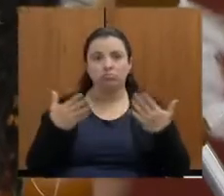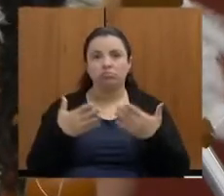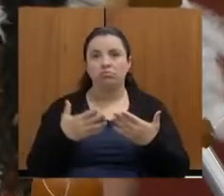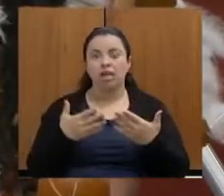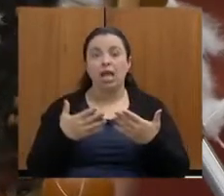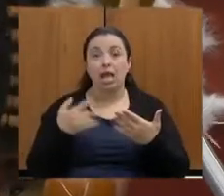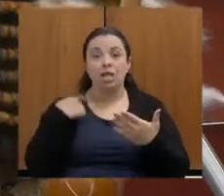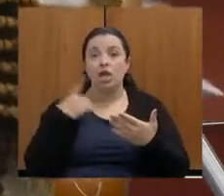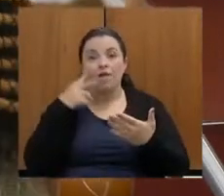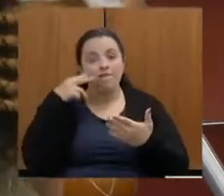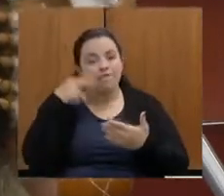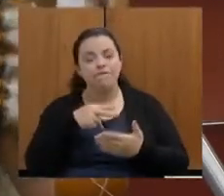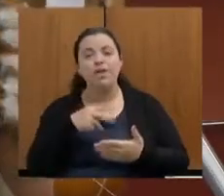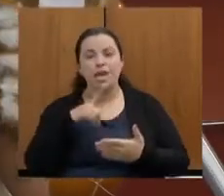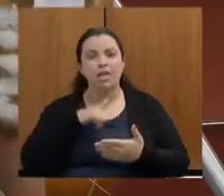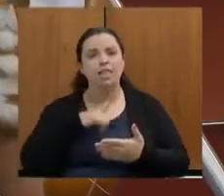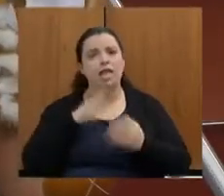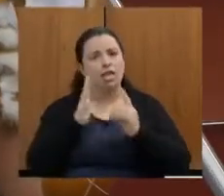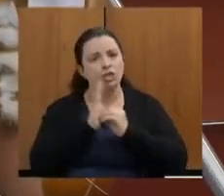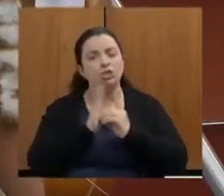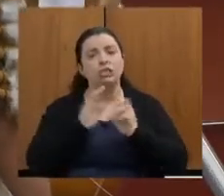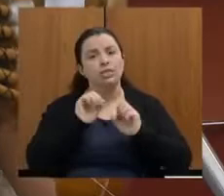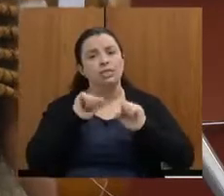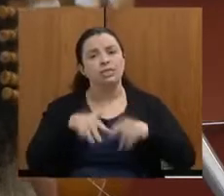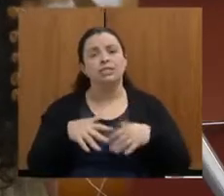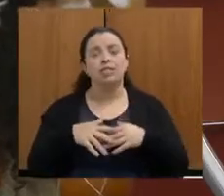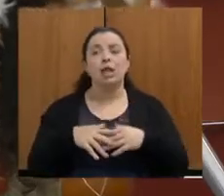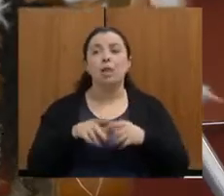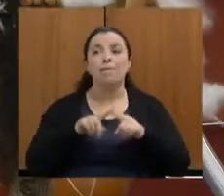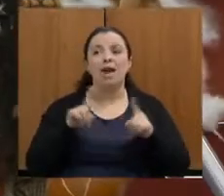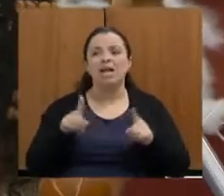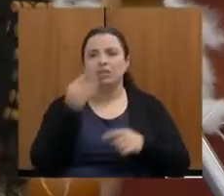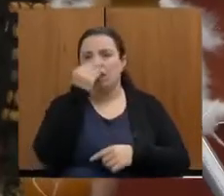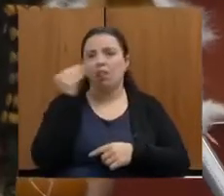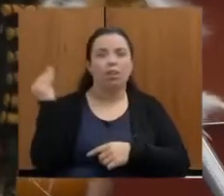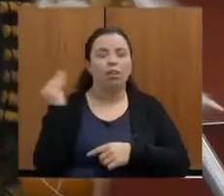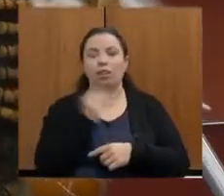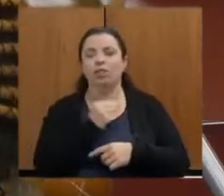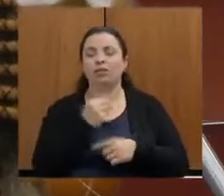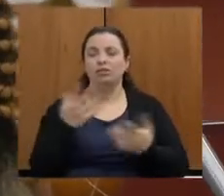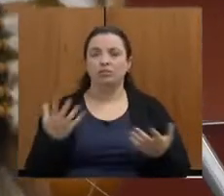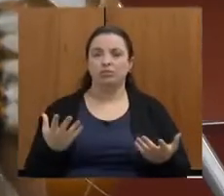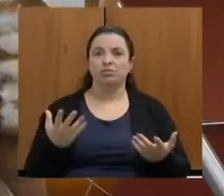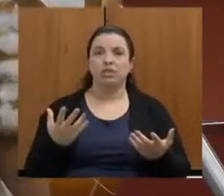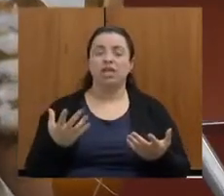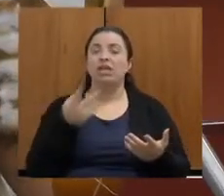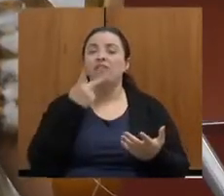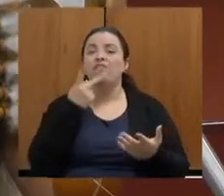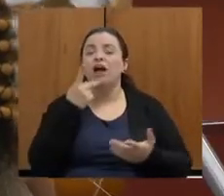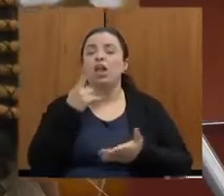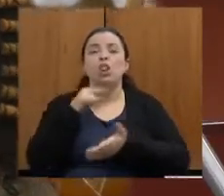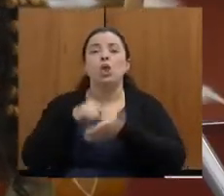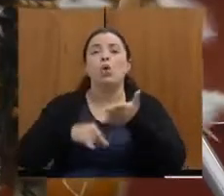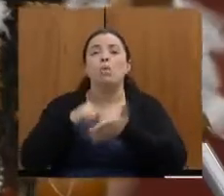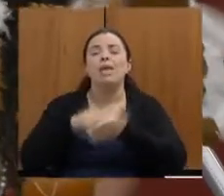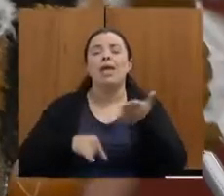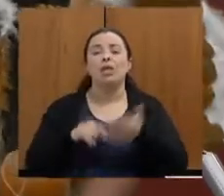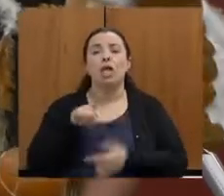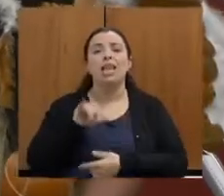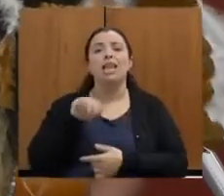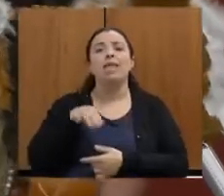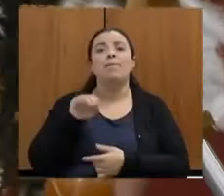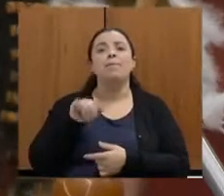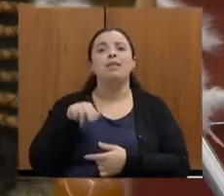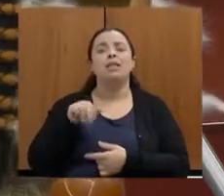aqui eles vendo que estamos aqui e a sua cidade de pegar e falar em documentos de liminar que não tem